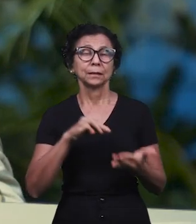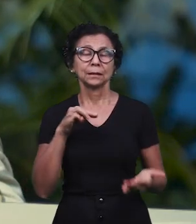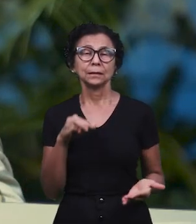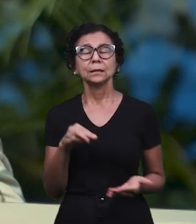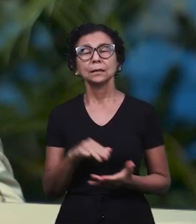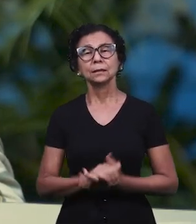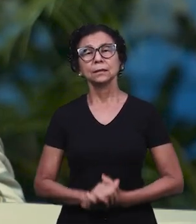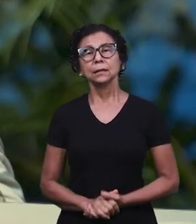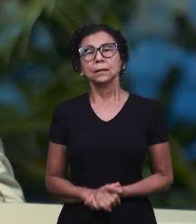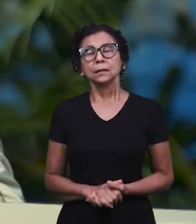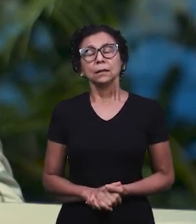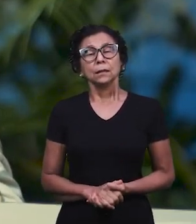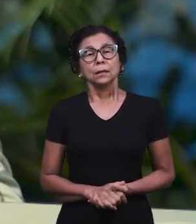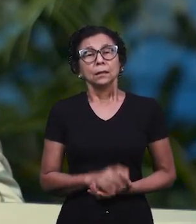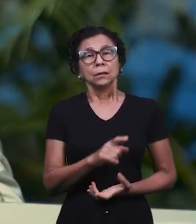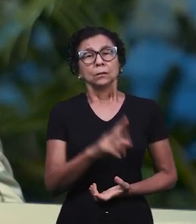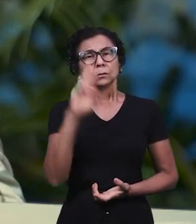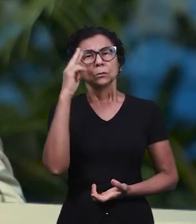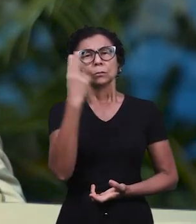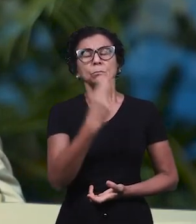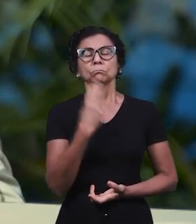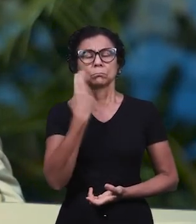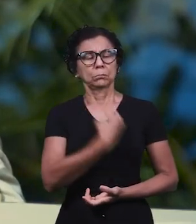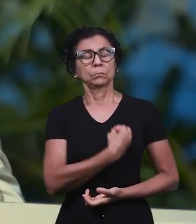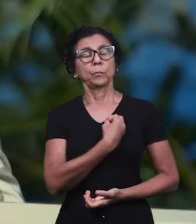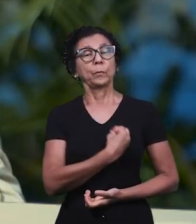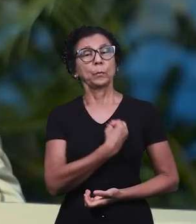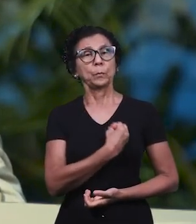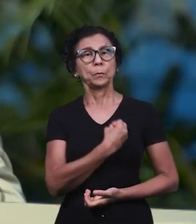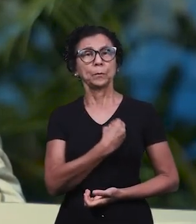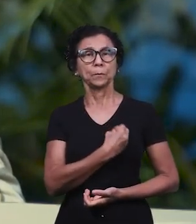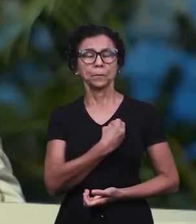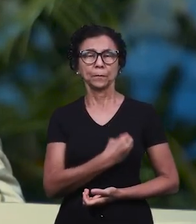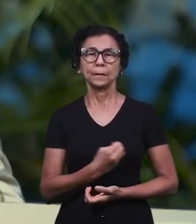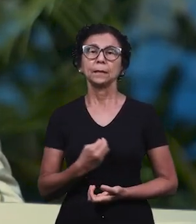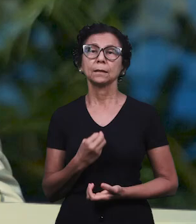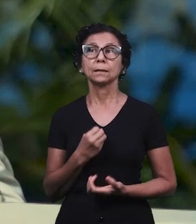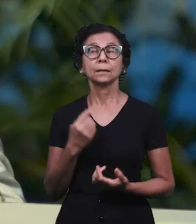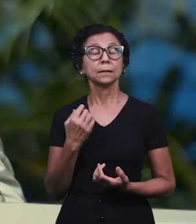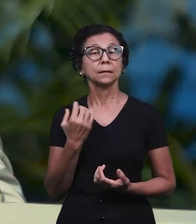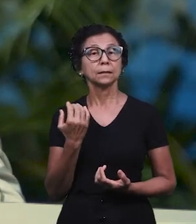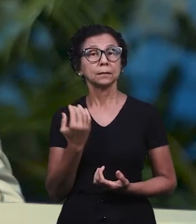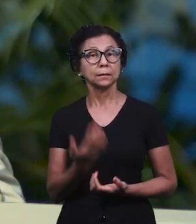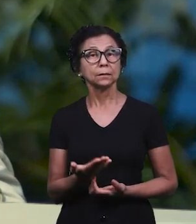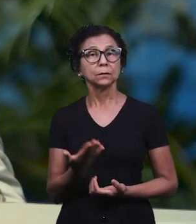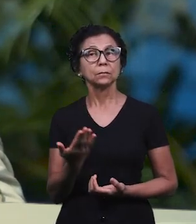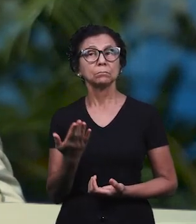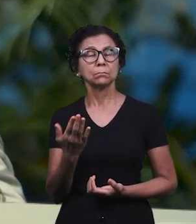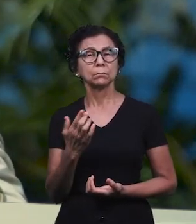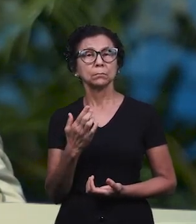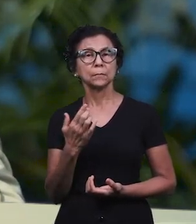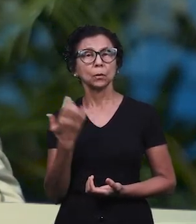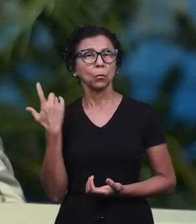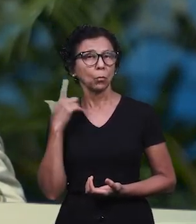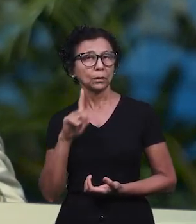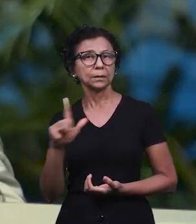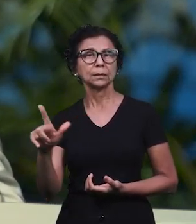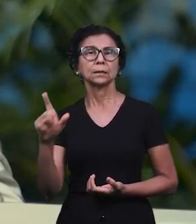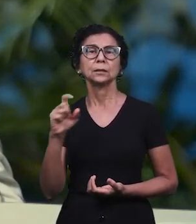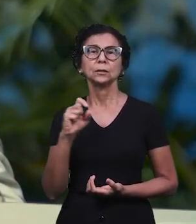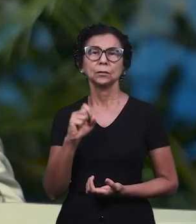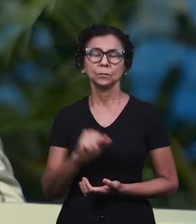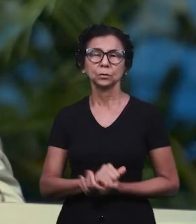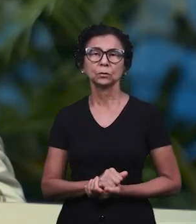Ele usou muito a minha vida, porque ali nós conseguimos crescer